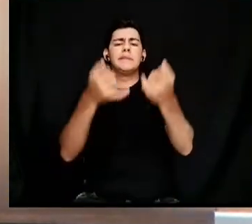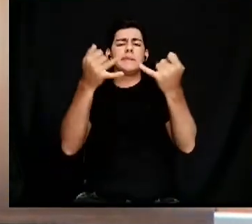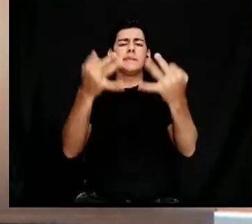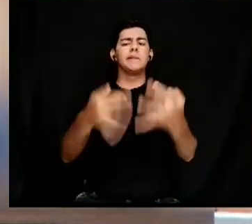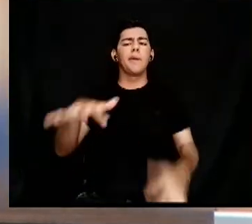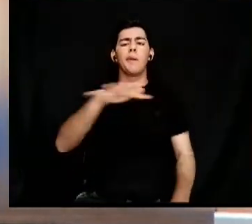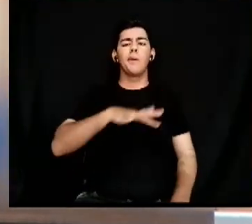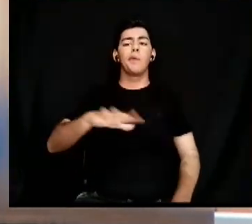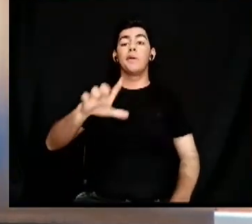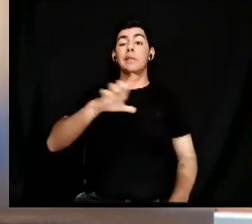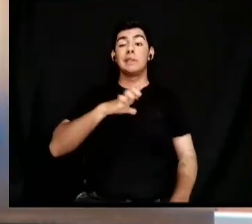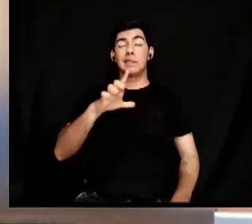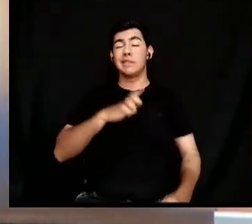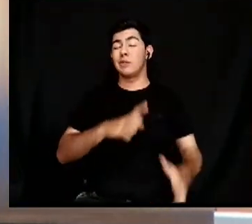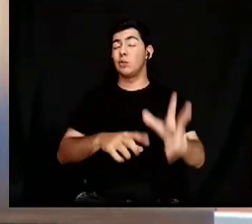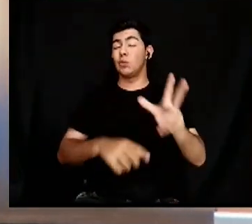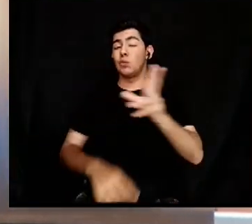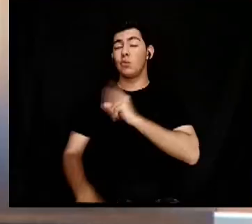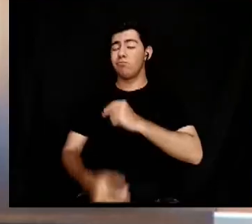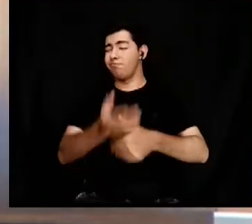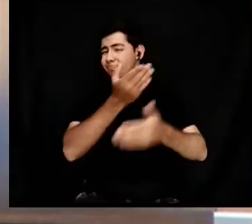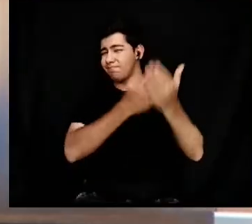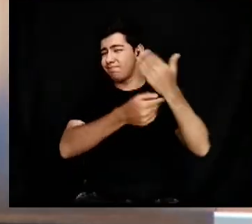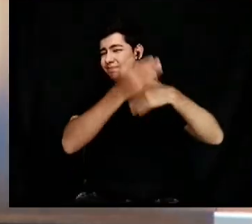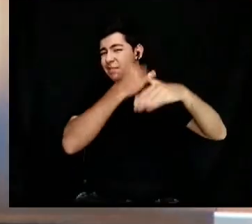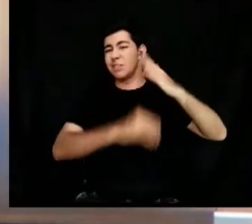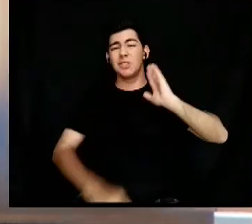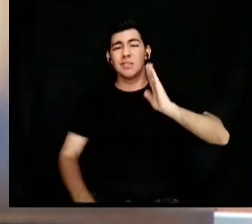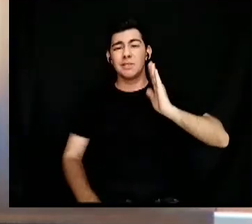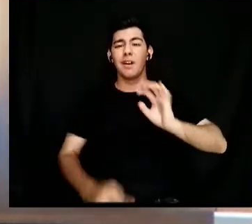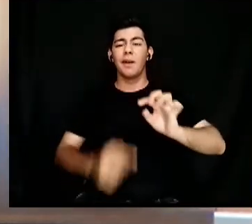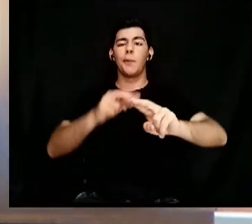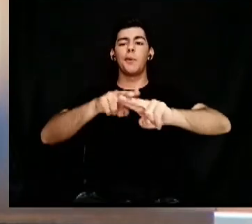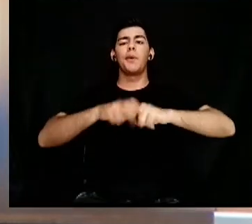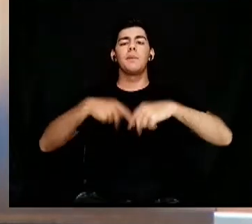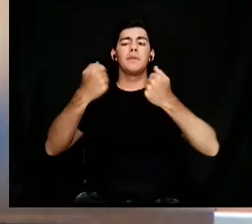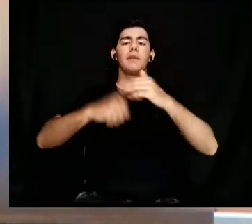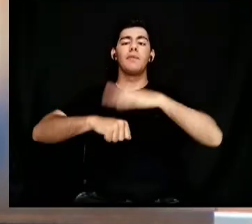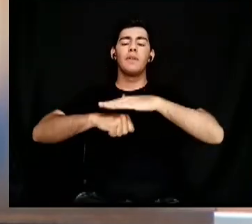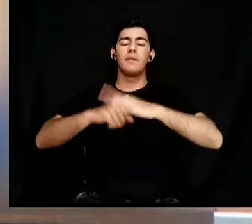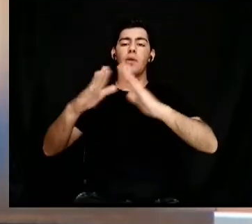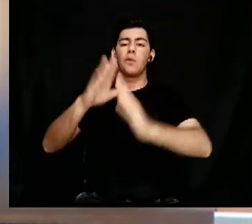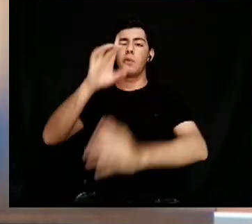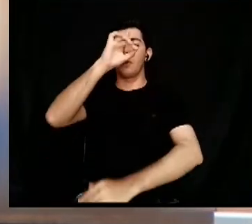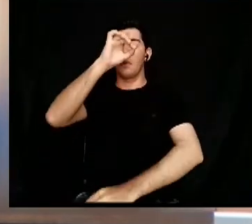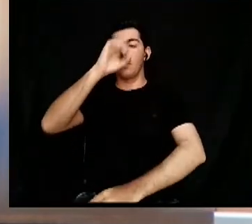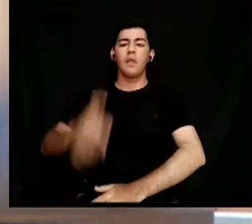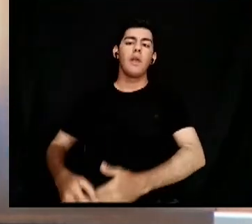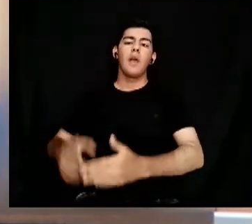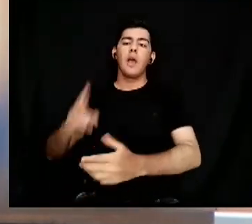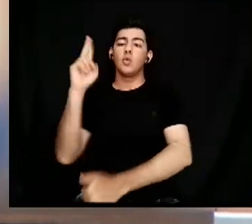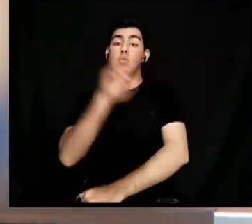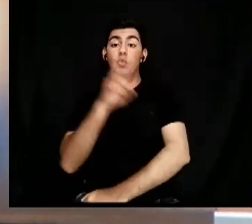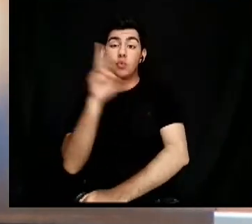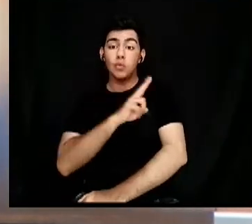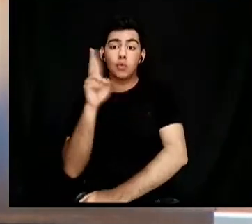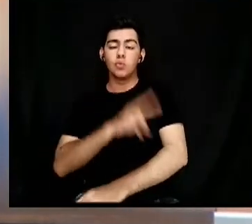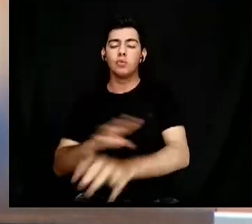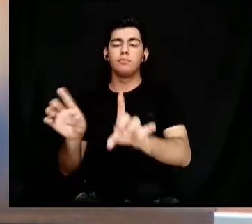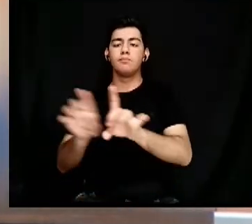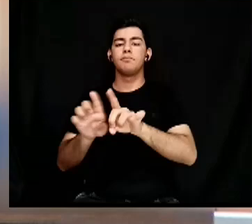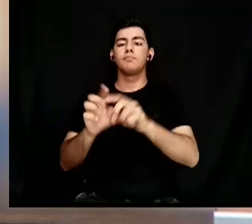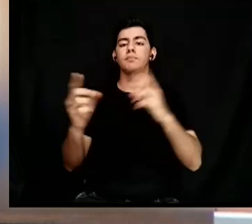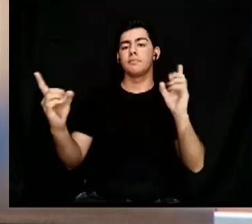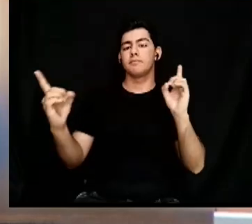do movimento social pela ampliação da rede hospitalar, de urgência e emergência, de atendimento à saúde